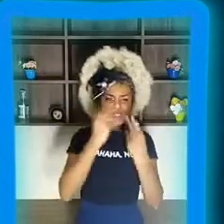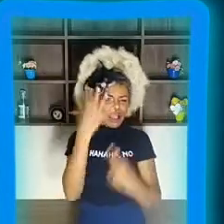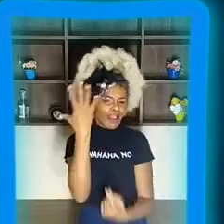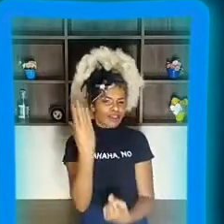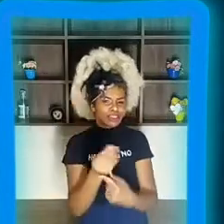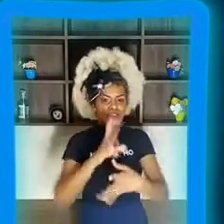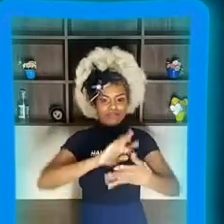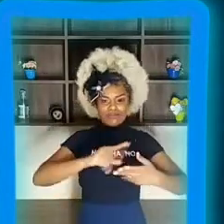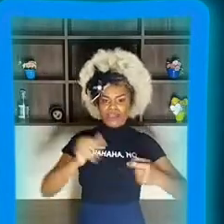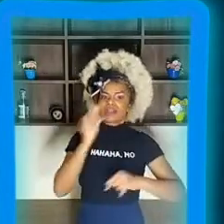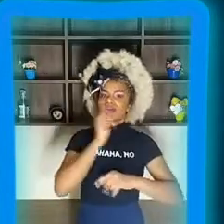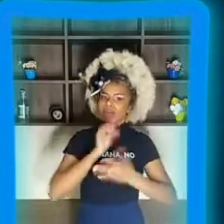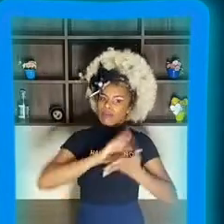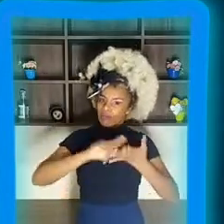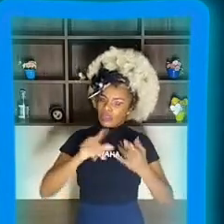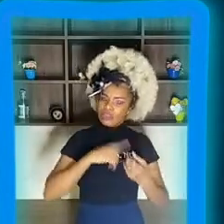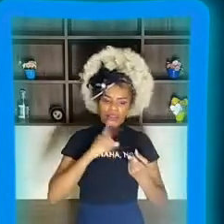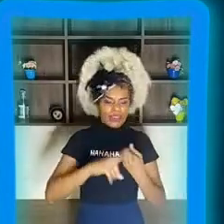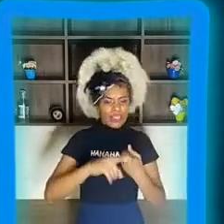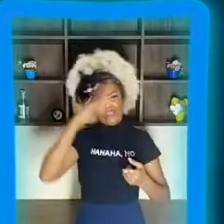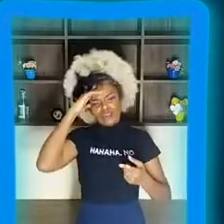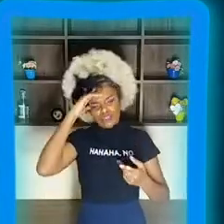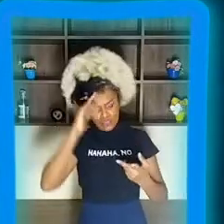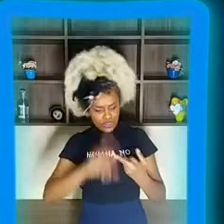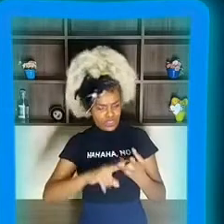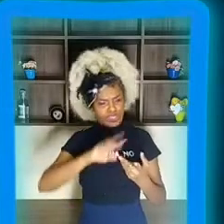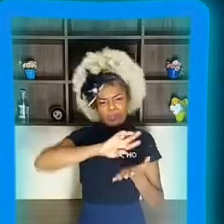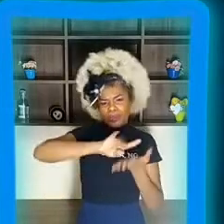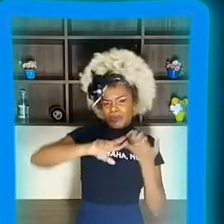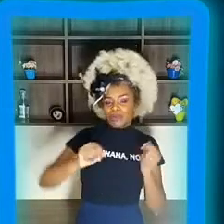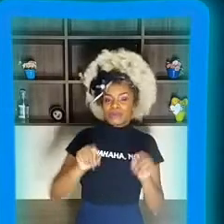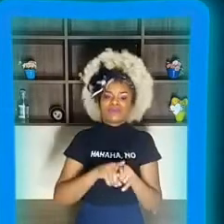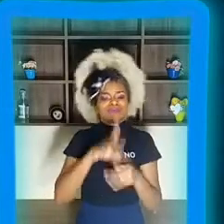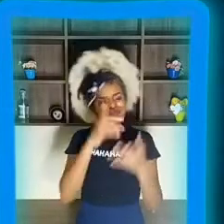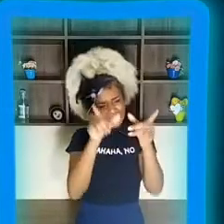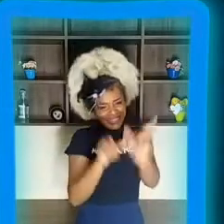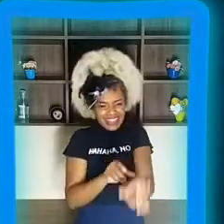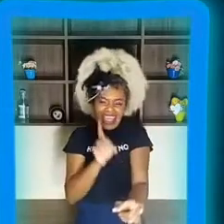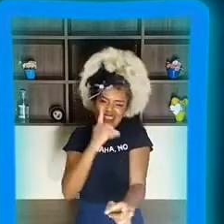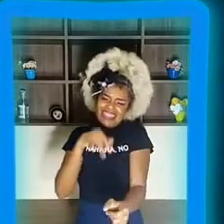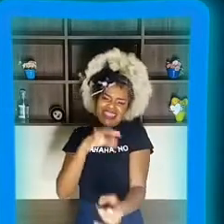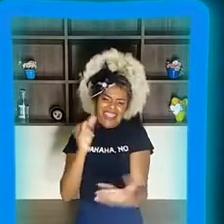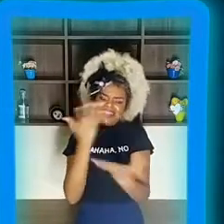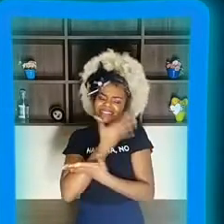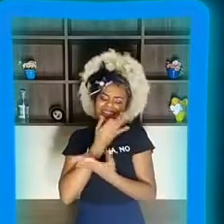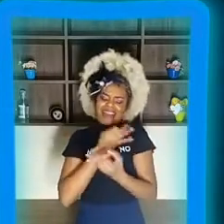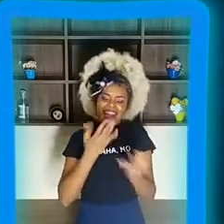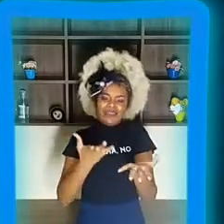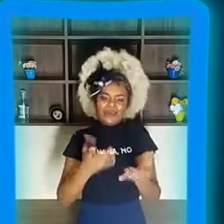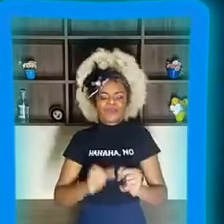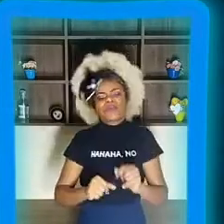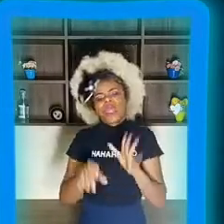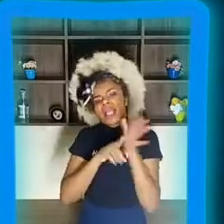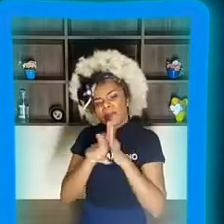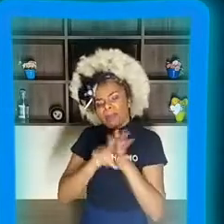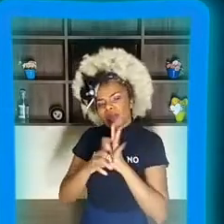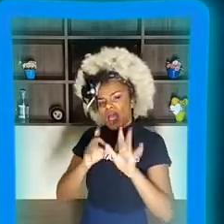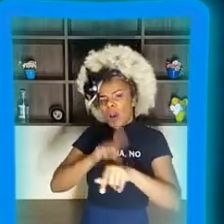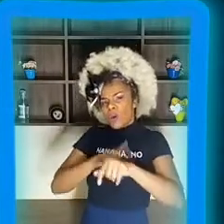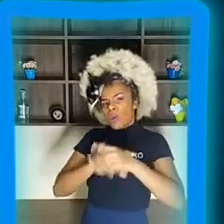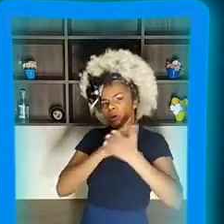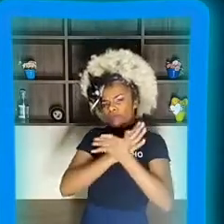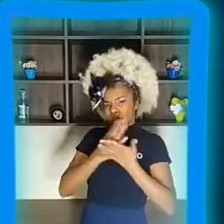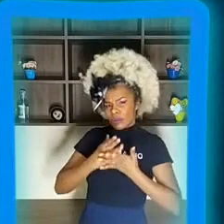tantos exemplos que a gente tem, né? O Chico, uma galera. E o Denis, gente, que coisa linda. Ô, Dani, me conta uma coisa. Desde quando